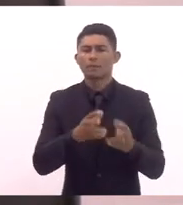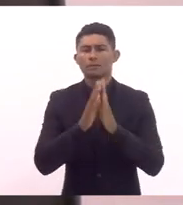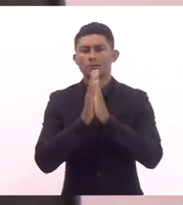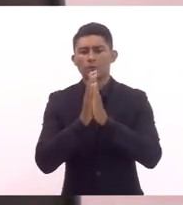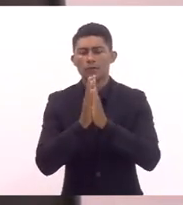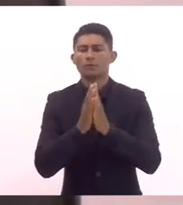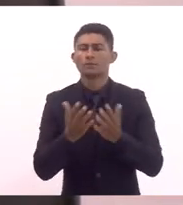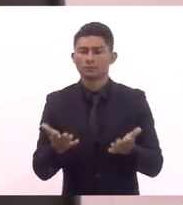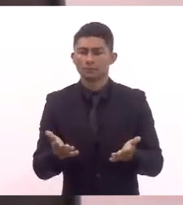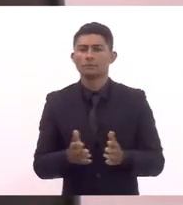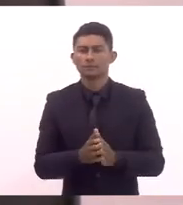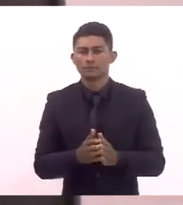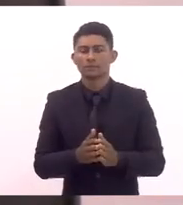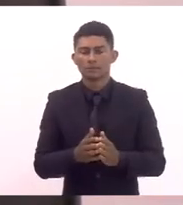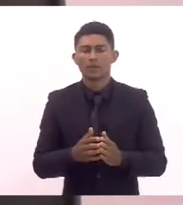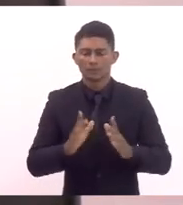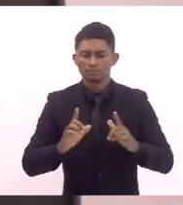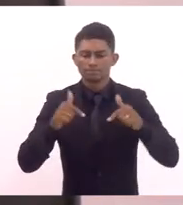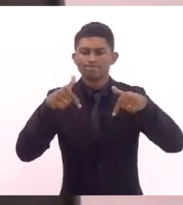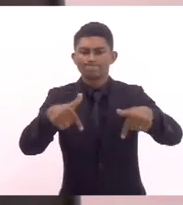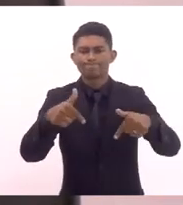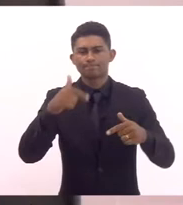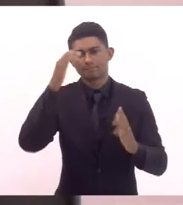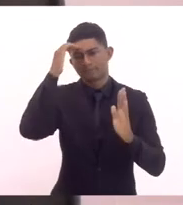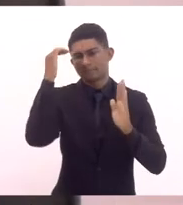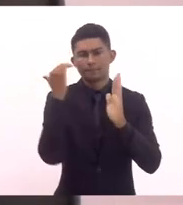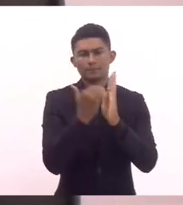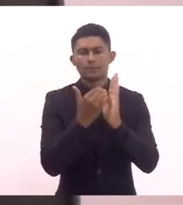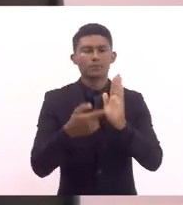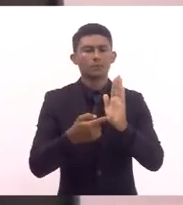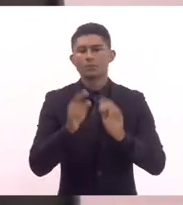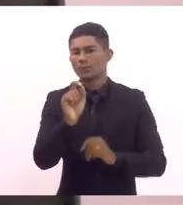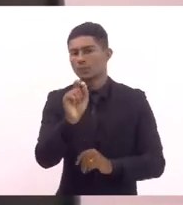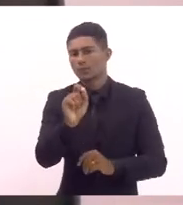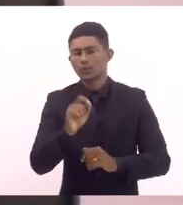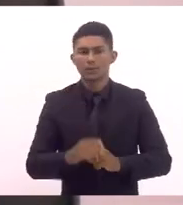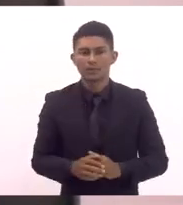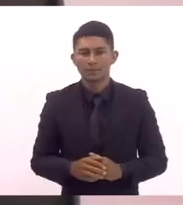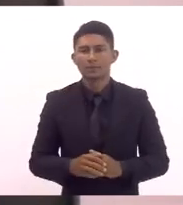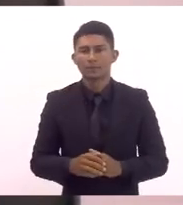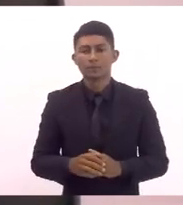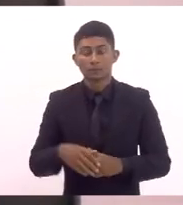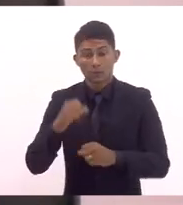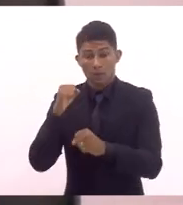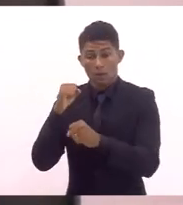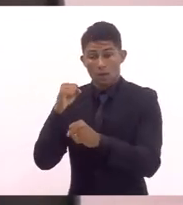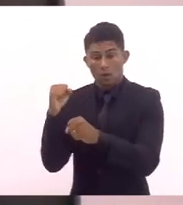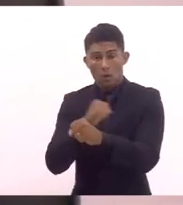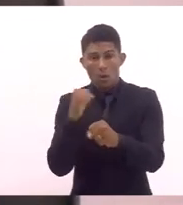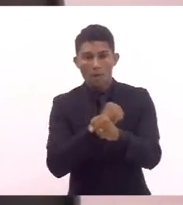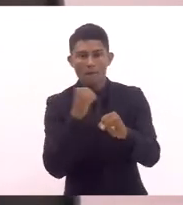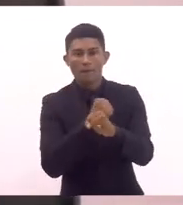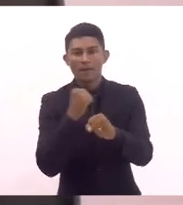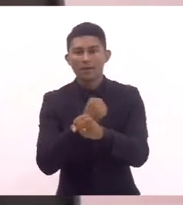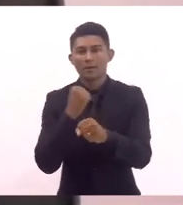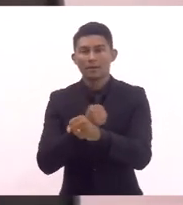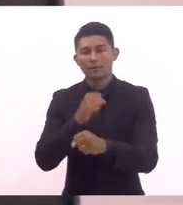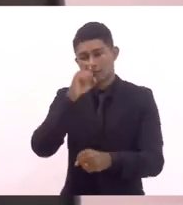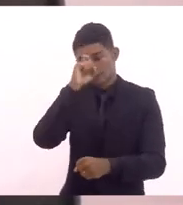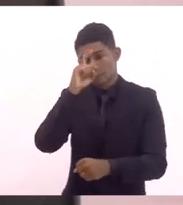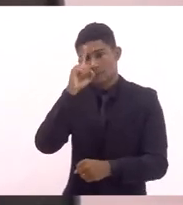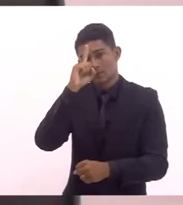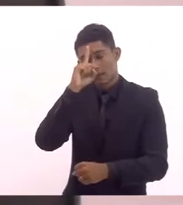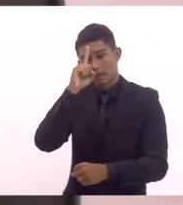a partir desse cumpra-se é a retomada das obras do Hospital da Mãe